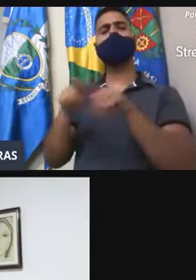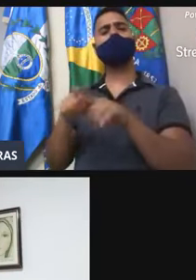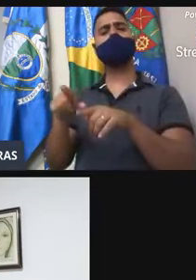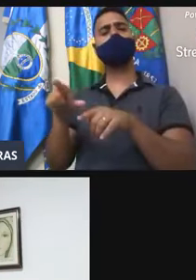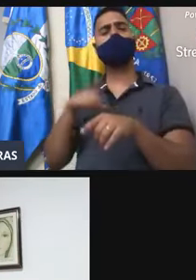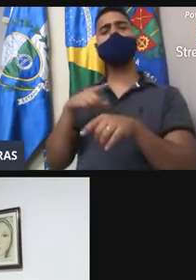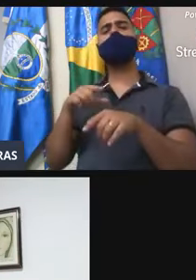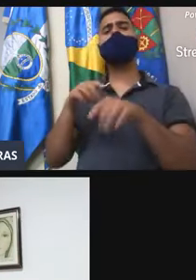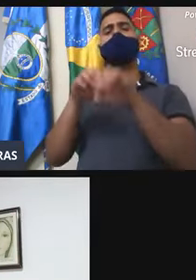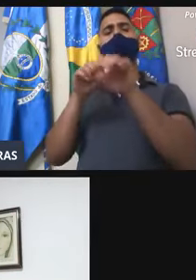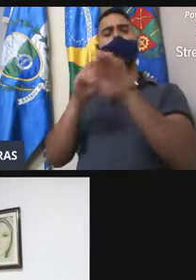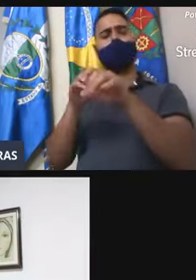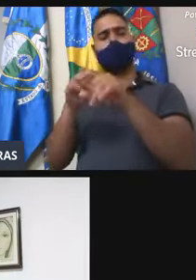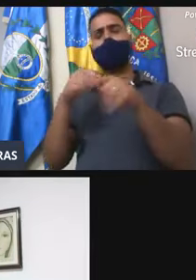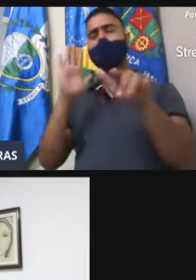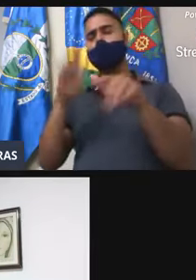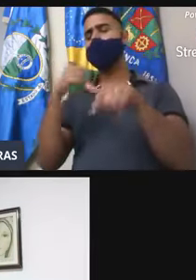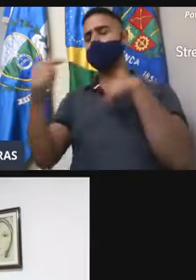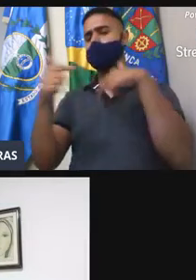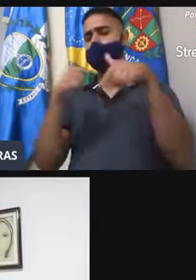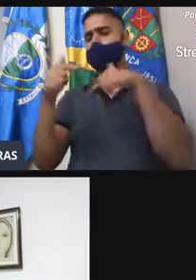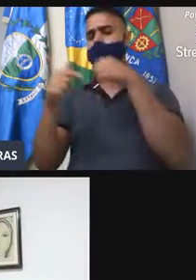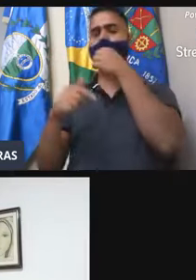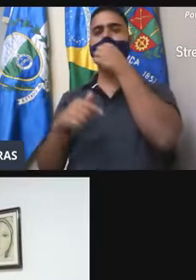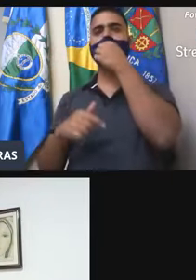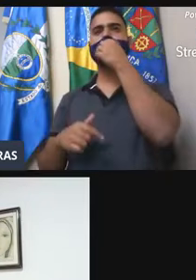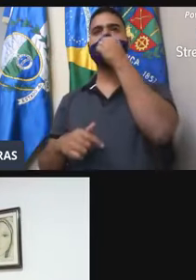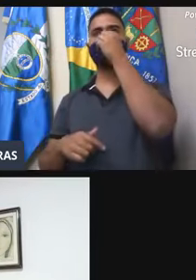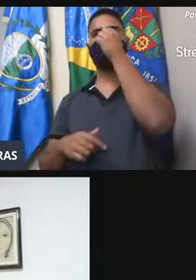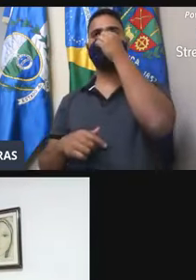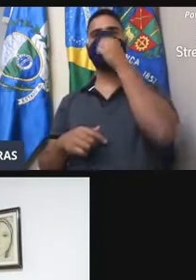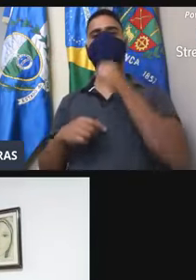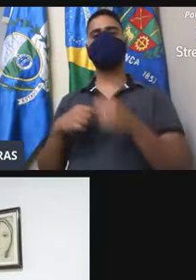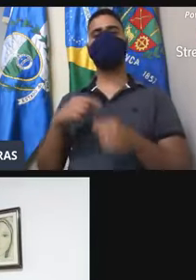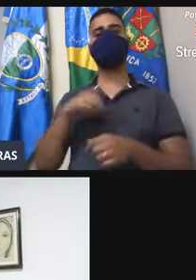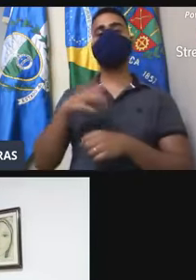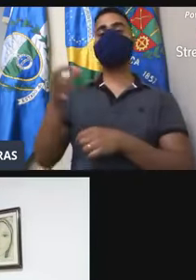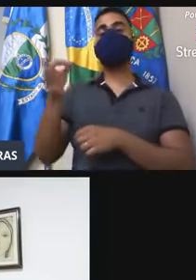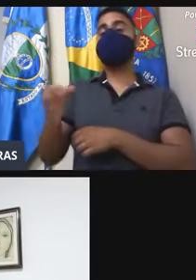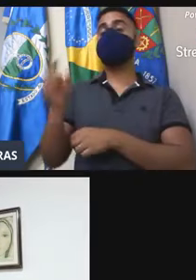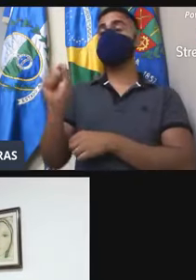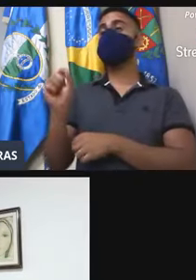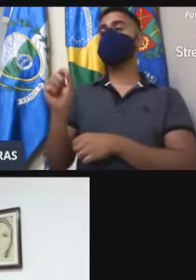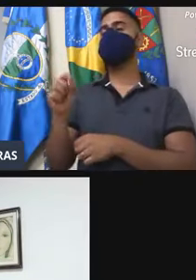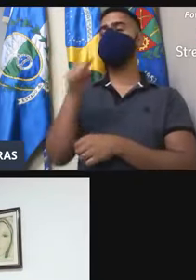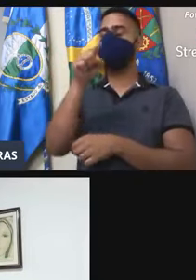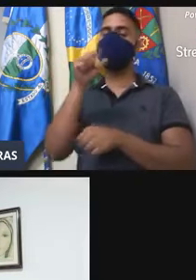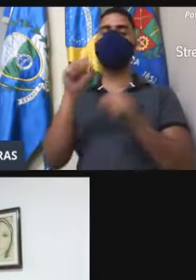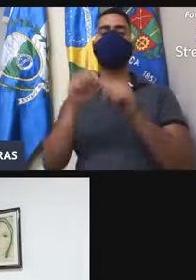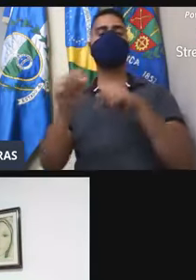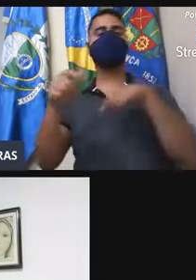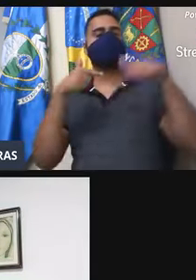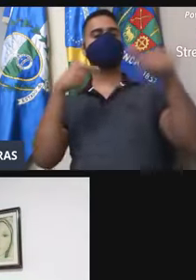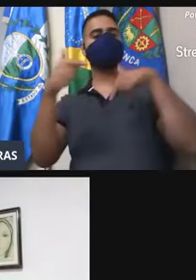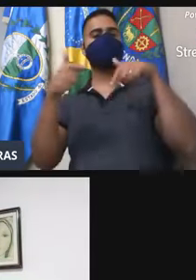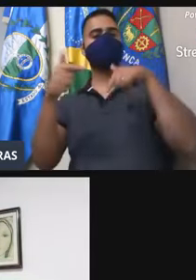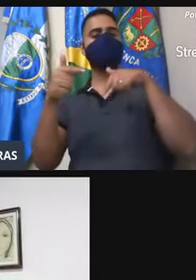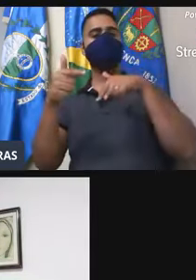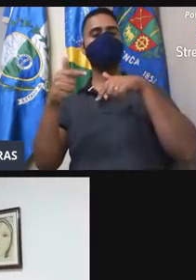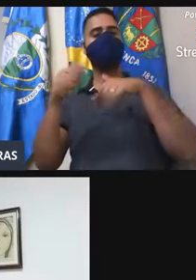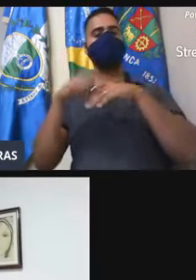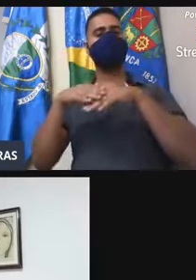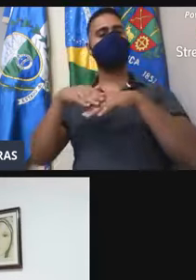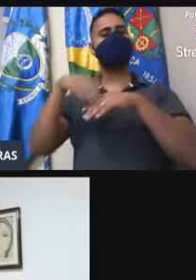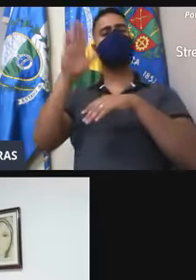educação, igual o David colocou aqui, e tenho certeza que você tem feito um trabalho lá além do